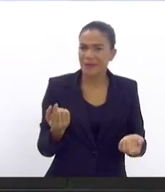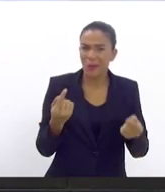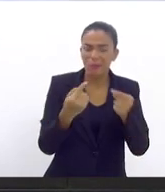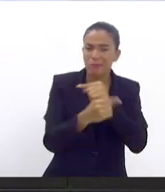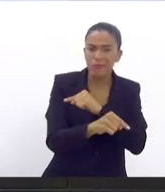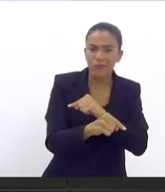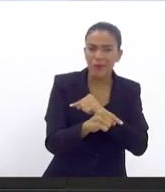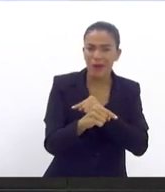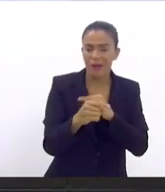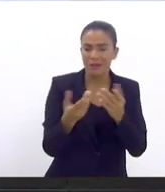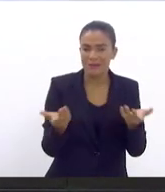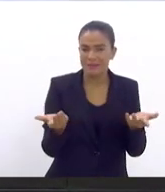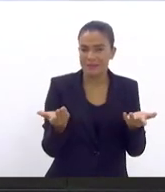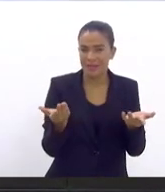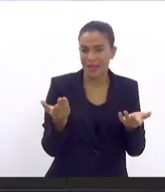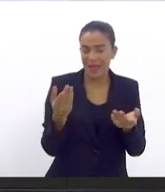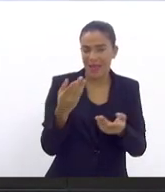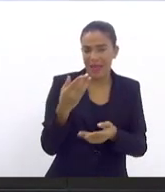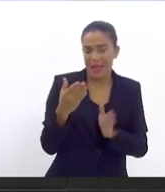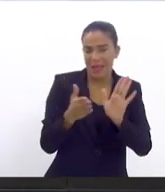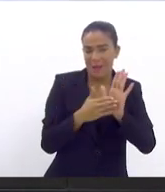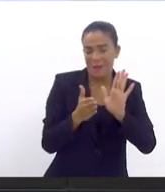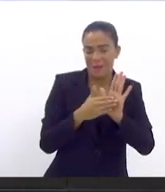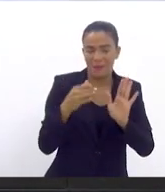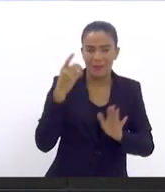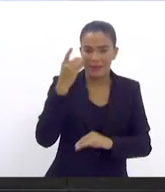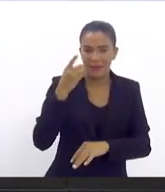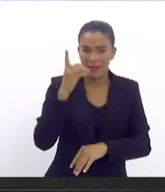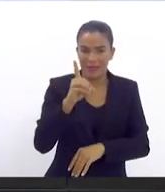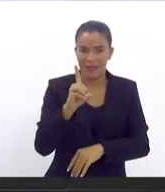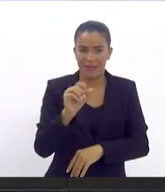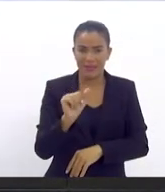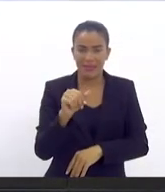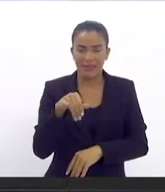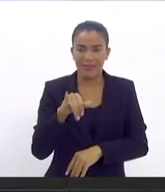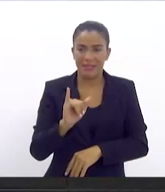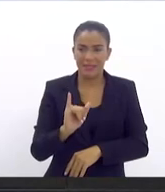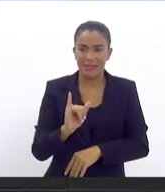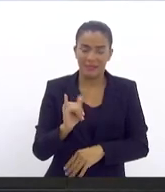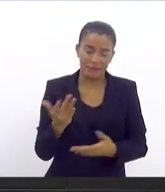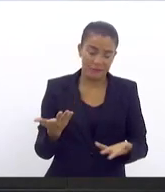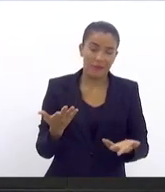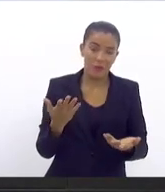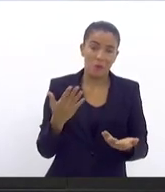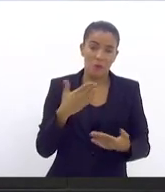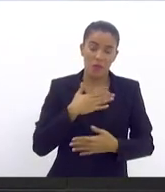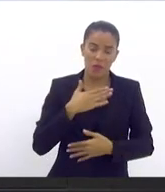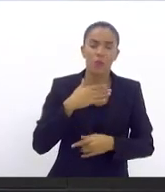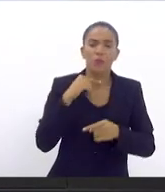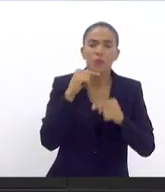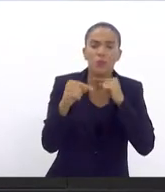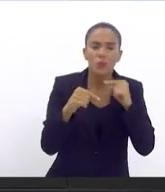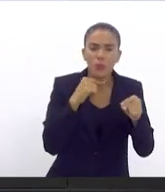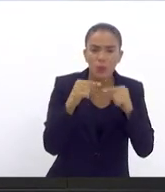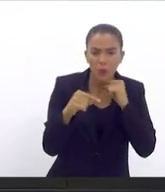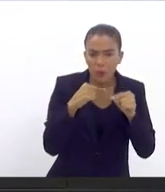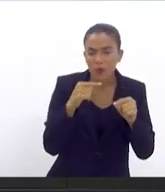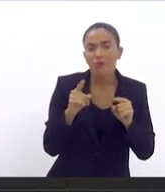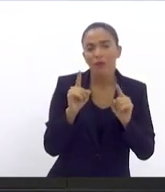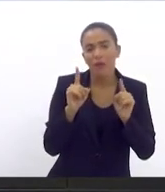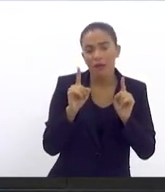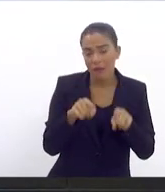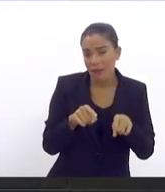inefetividade da lei proposta pela deputada Dani. A ideia só de discussão, e de fato eu tenho dúvidas sobre o